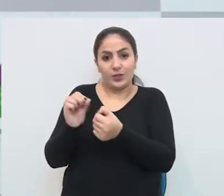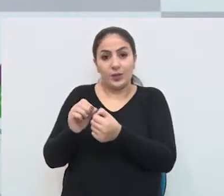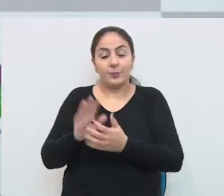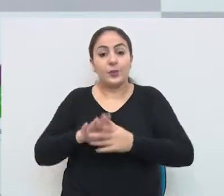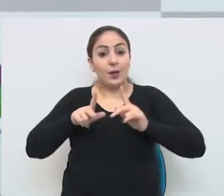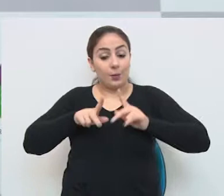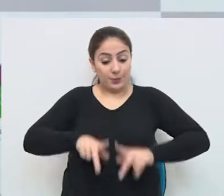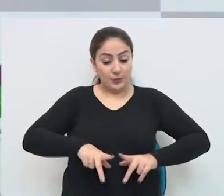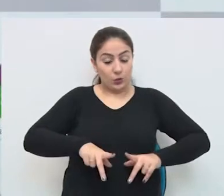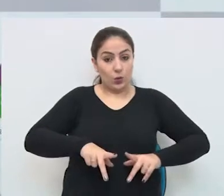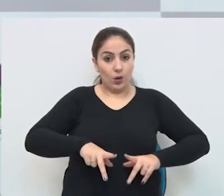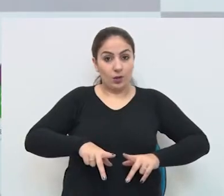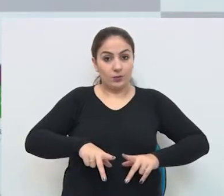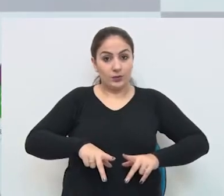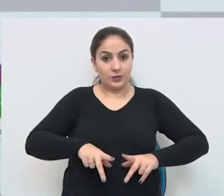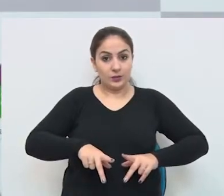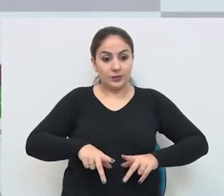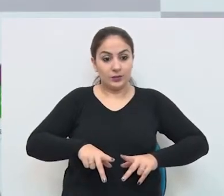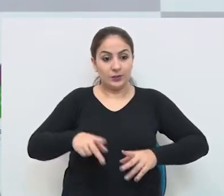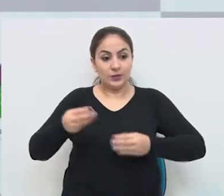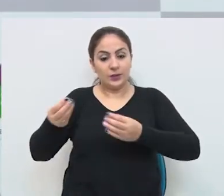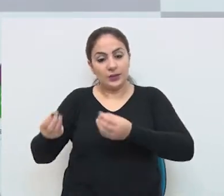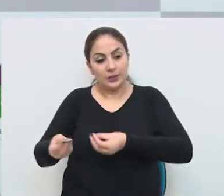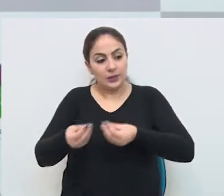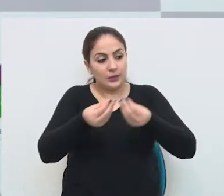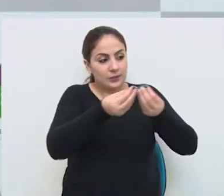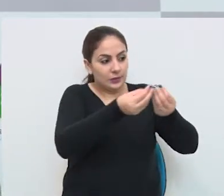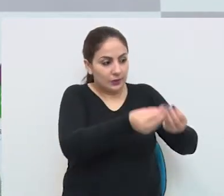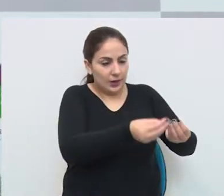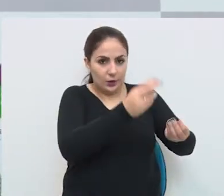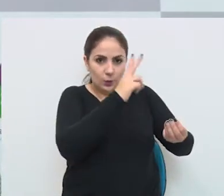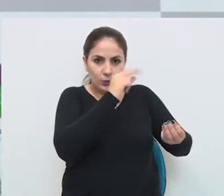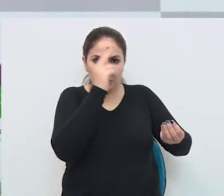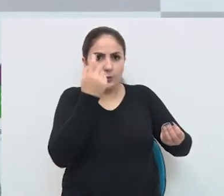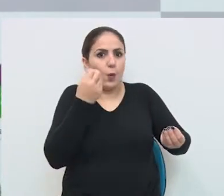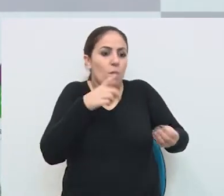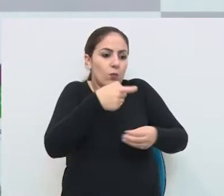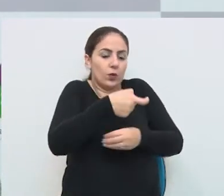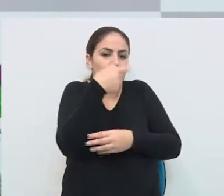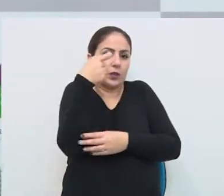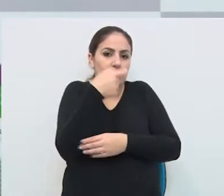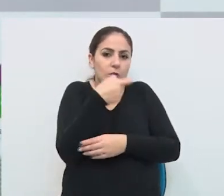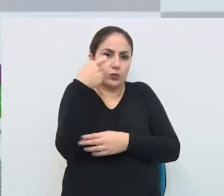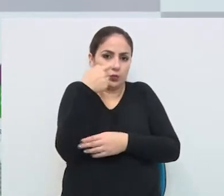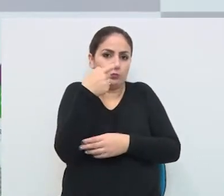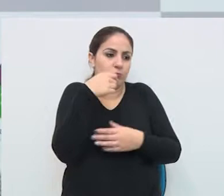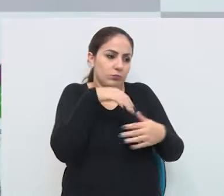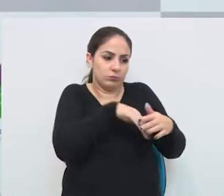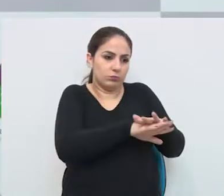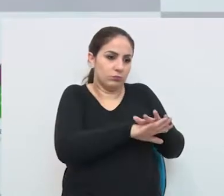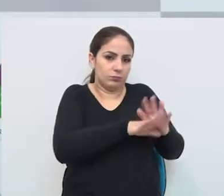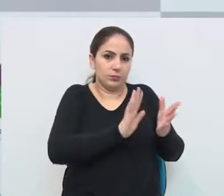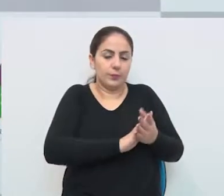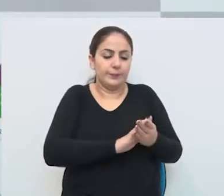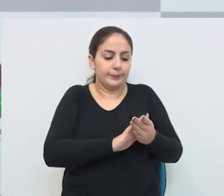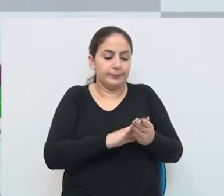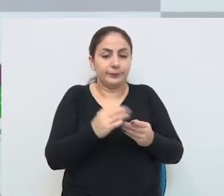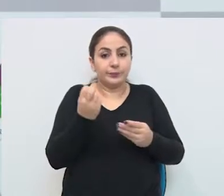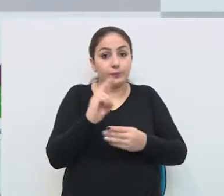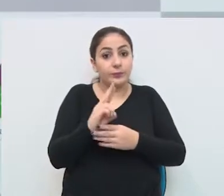ao invés da pessoa entregar aquele veículo para o poder público, para um guincho, para que fique num depósito, ou quem sabe